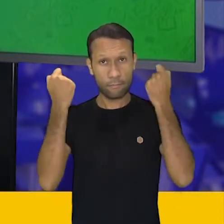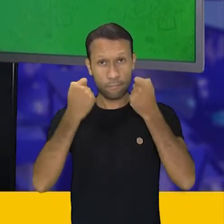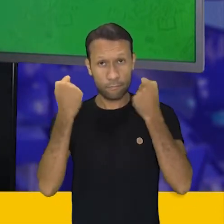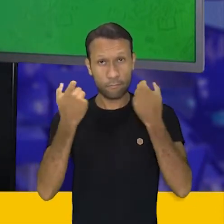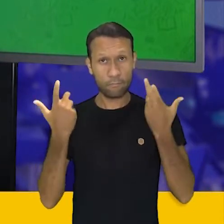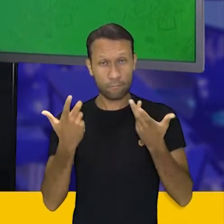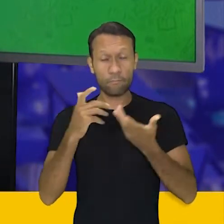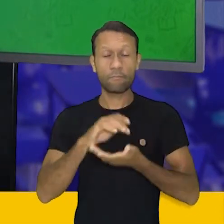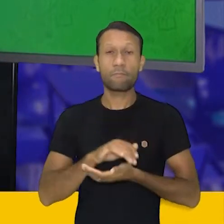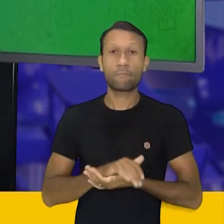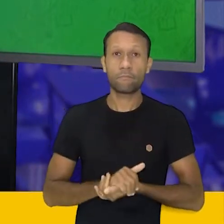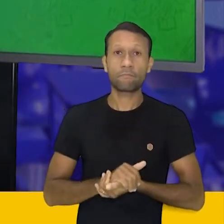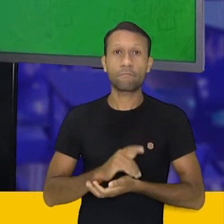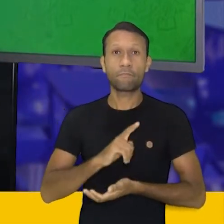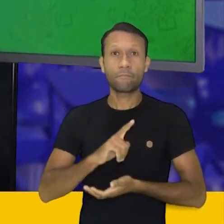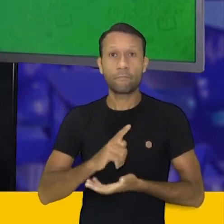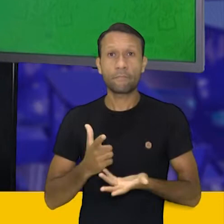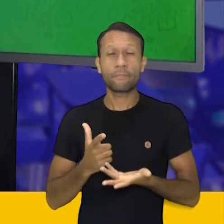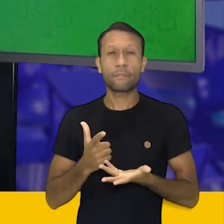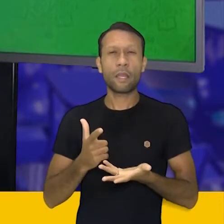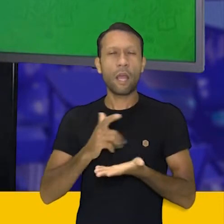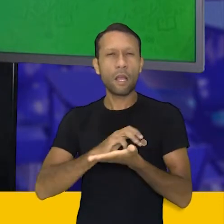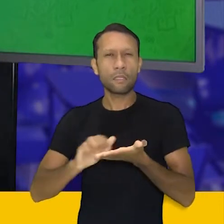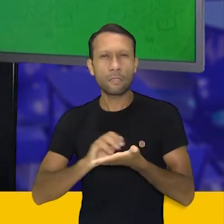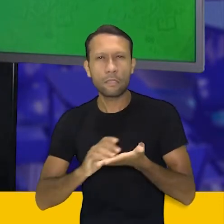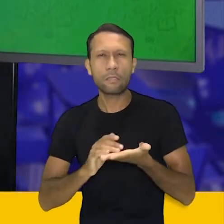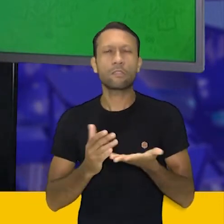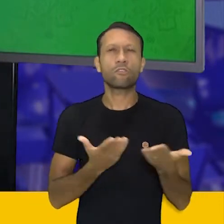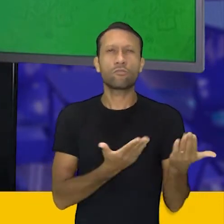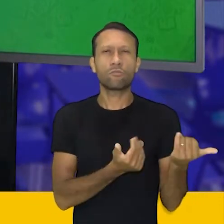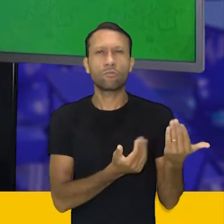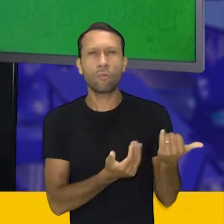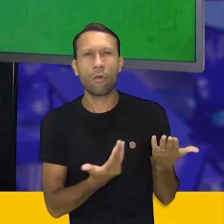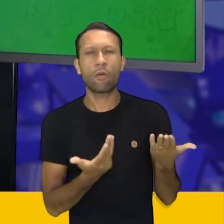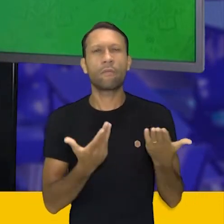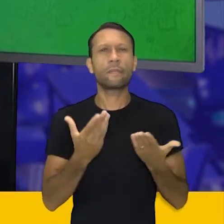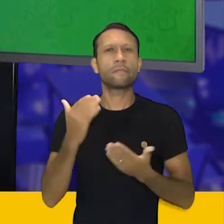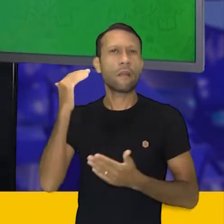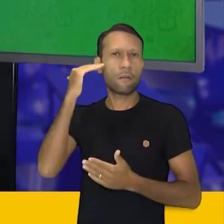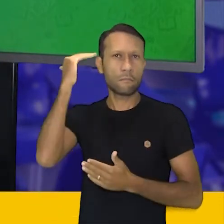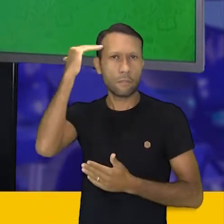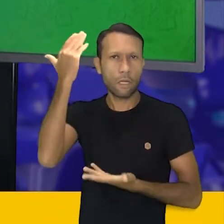Caruaru, através da Gerência de Educação de Jovens e Adultos,